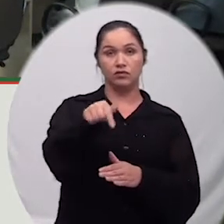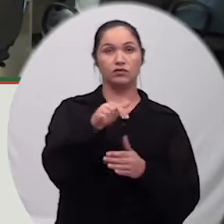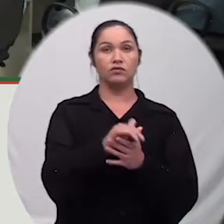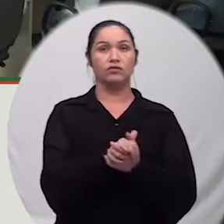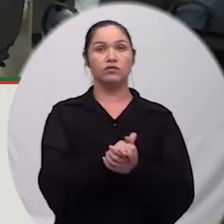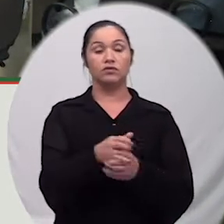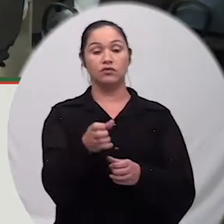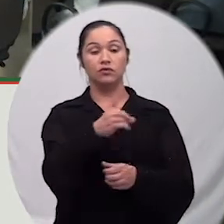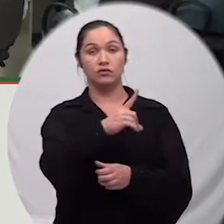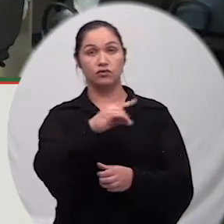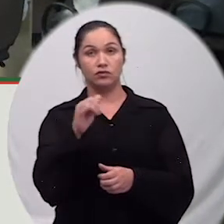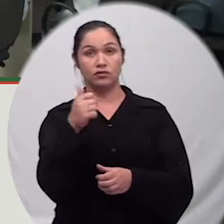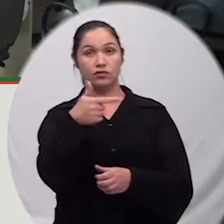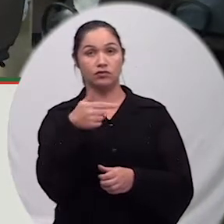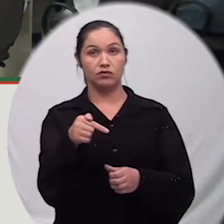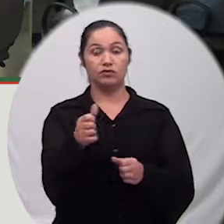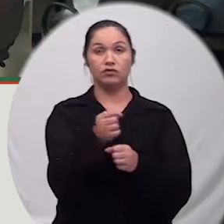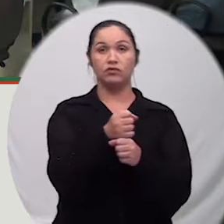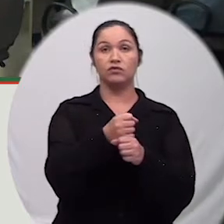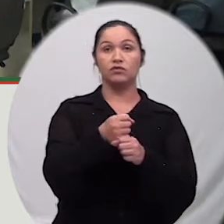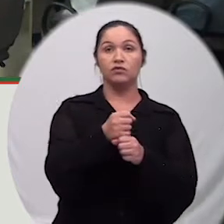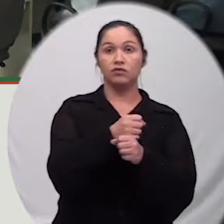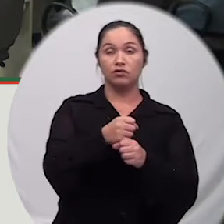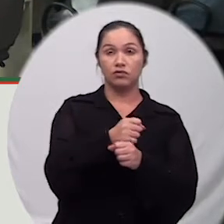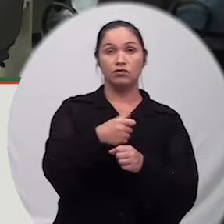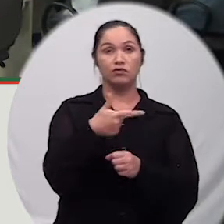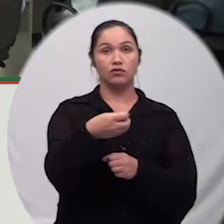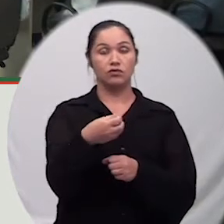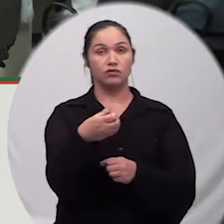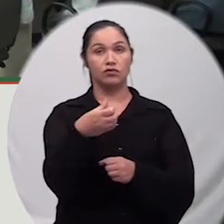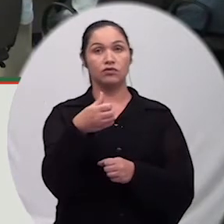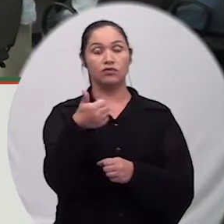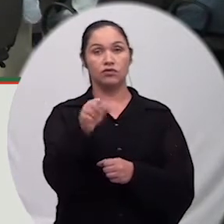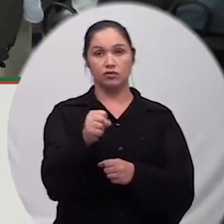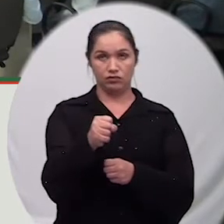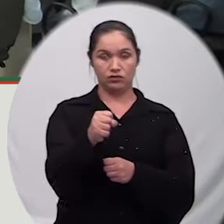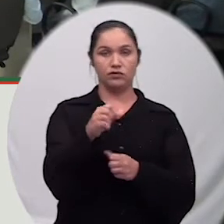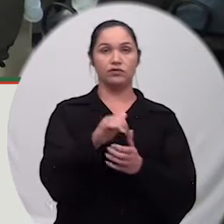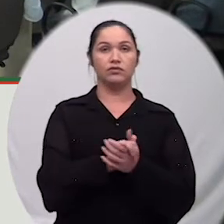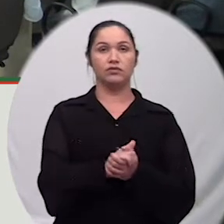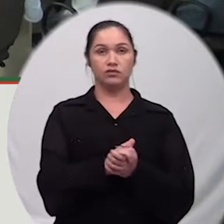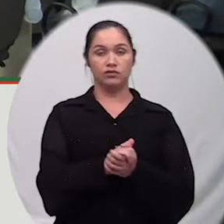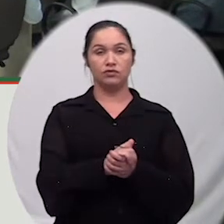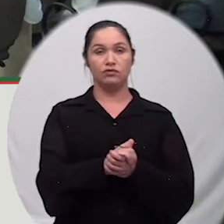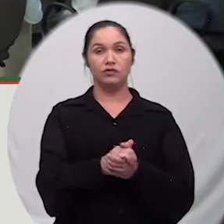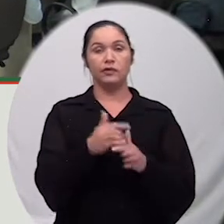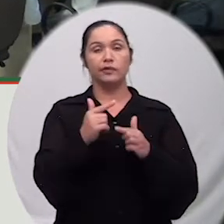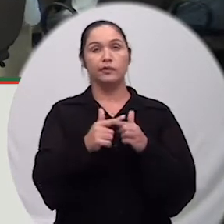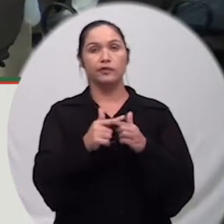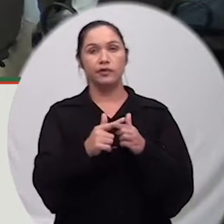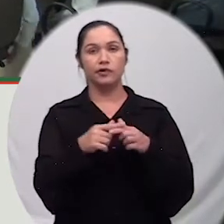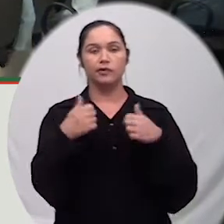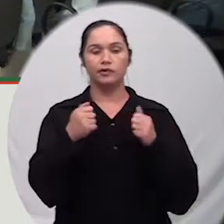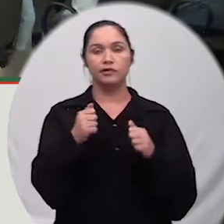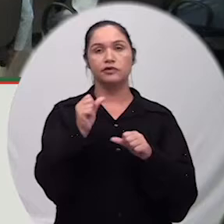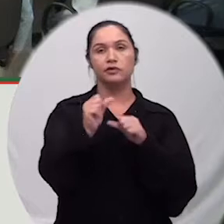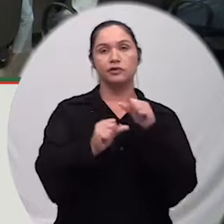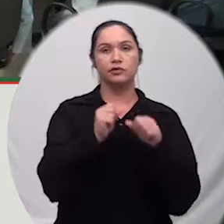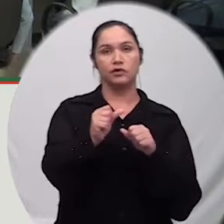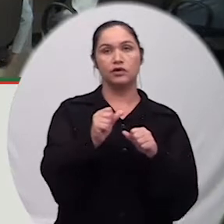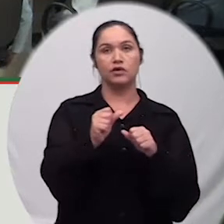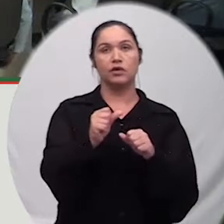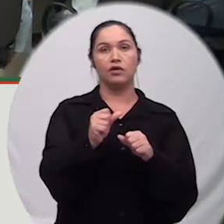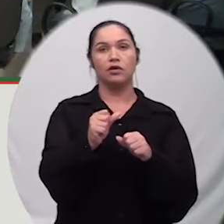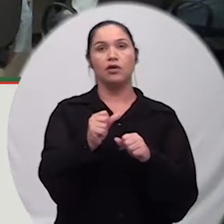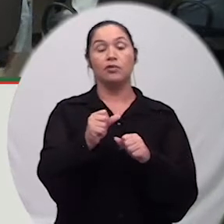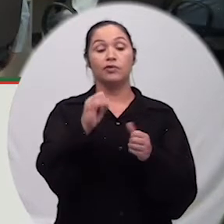de 27 de setembro de 2018, e da outras providências. Tal medida visa redução da alíquota